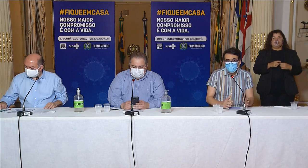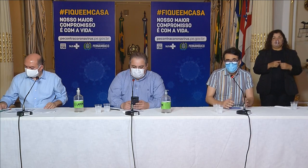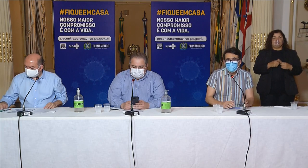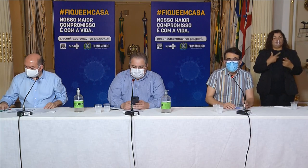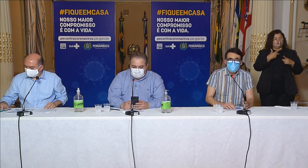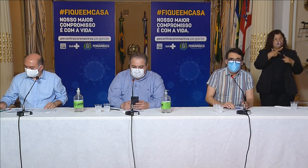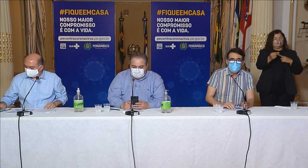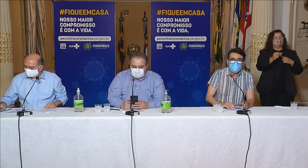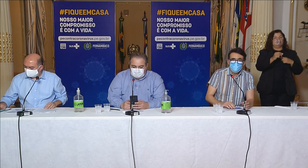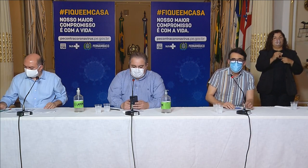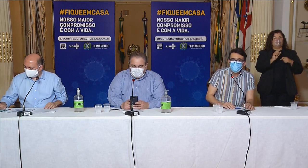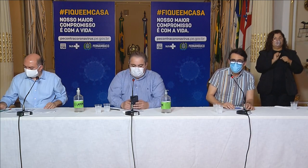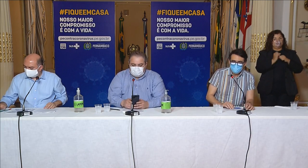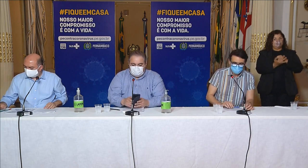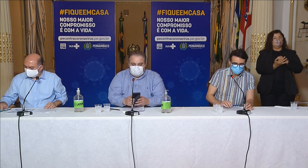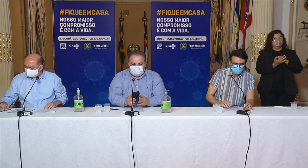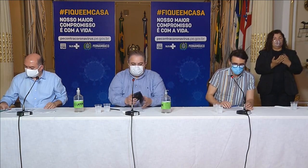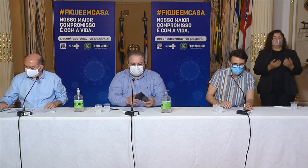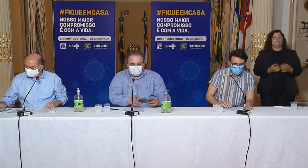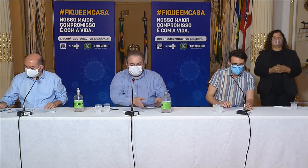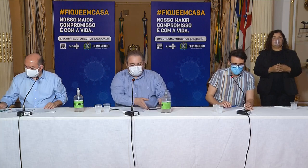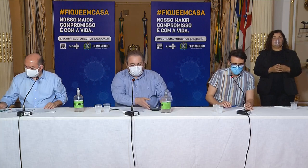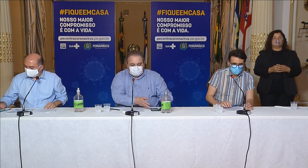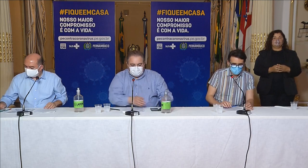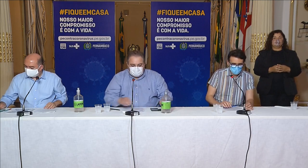vencer essa batalha, ganhar essa guerra.